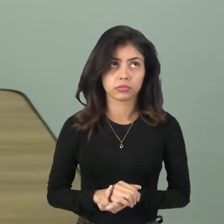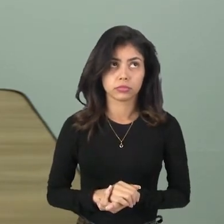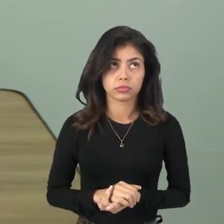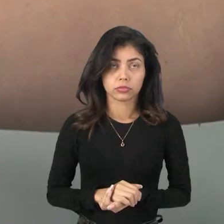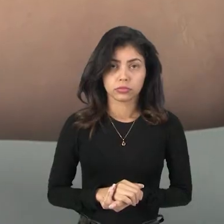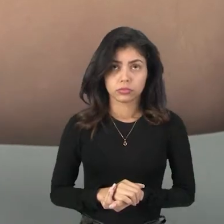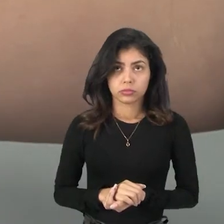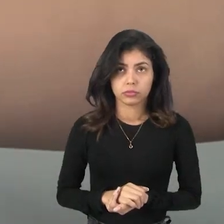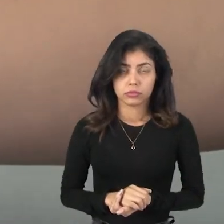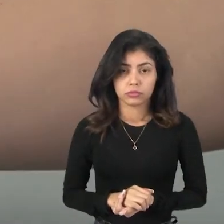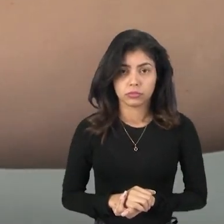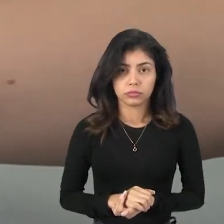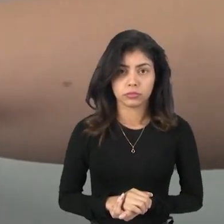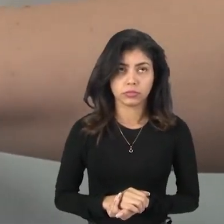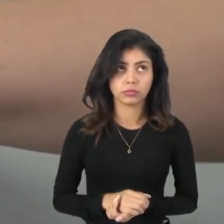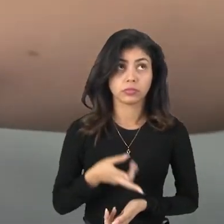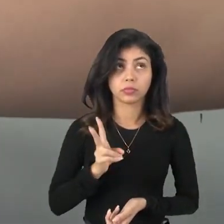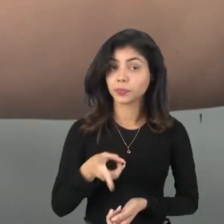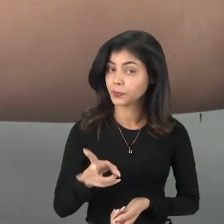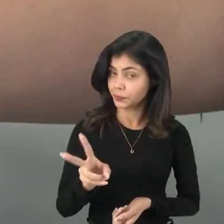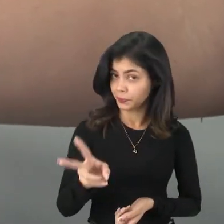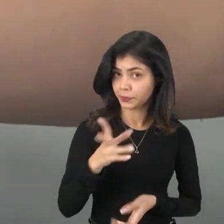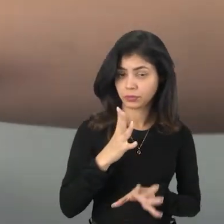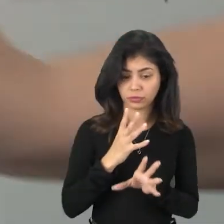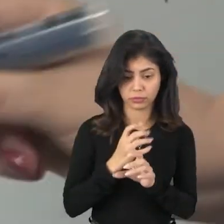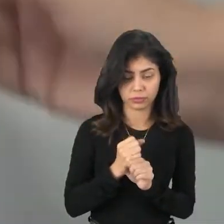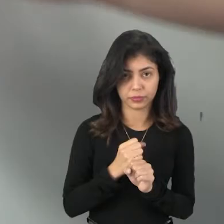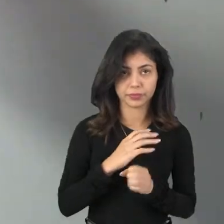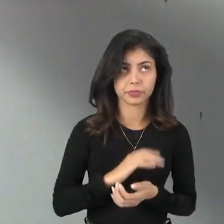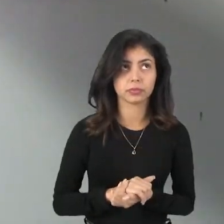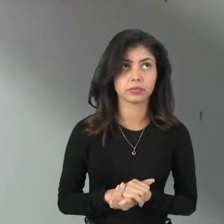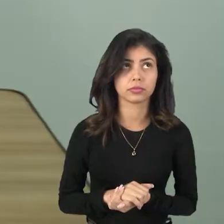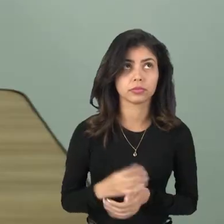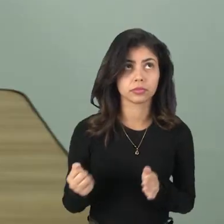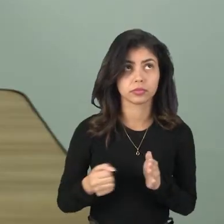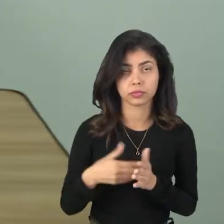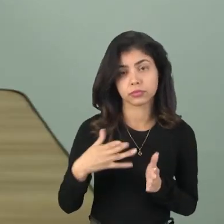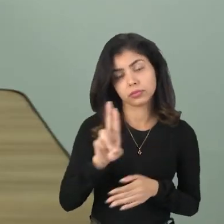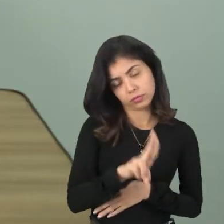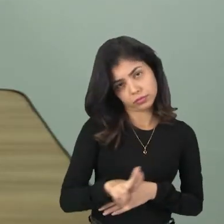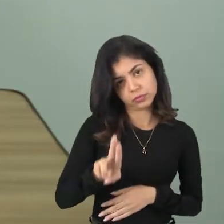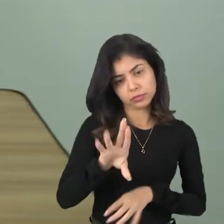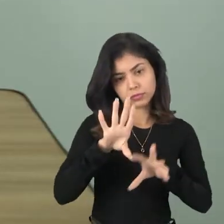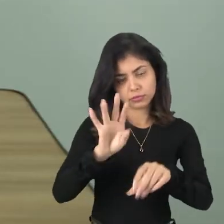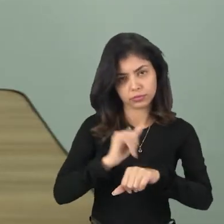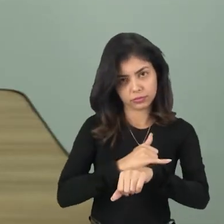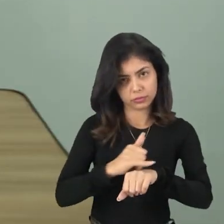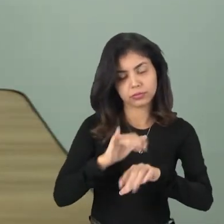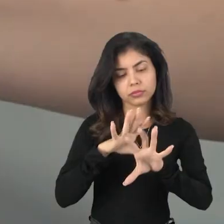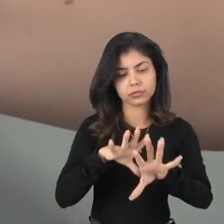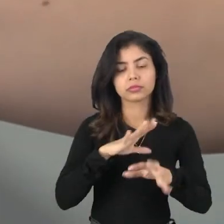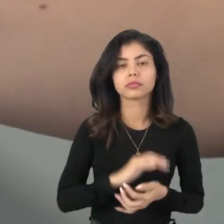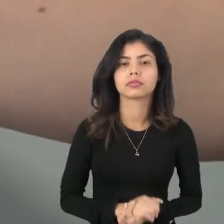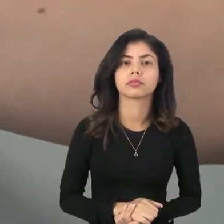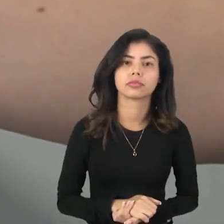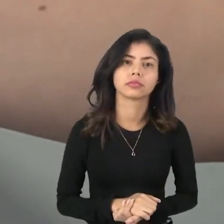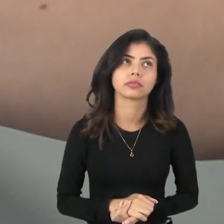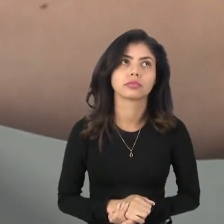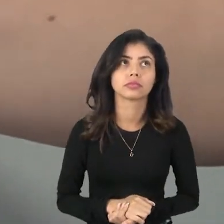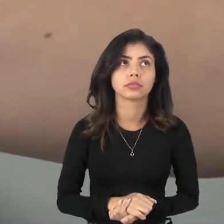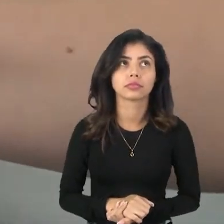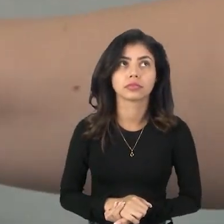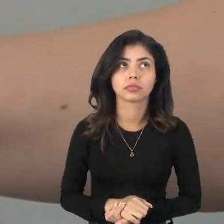colocar aqui embaixo e continuar minha adição que muitos de vocês utilizar essa estratégia assim né